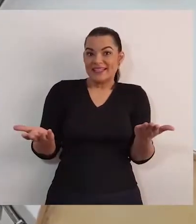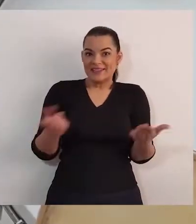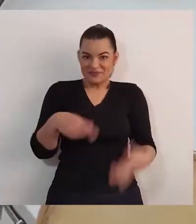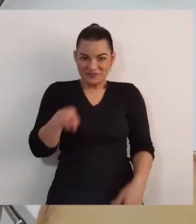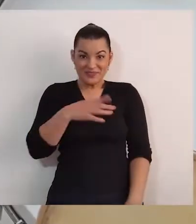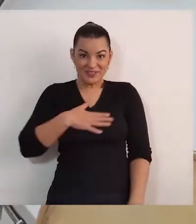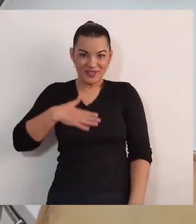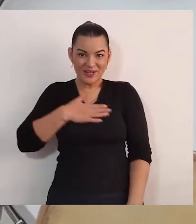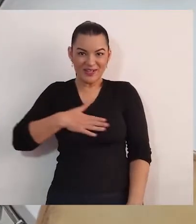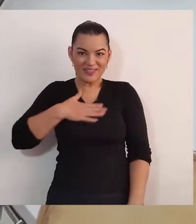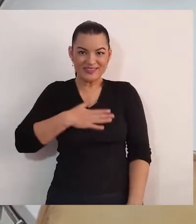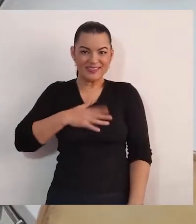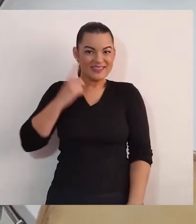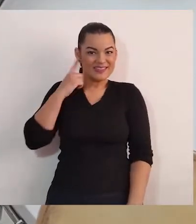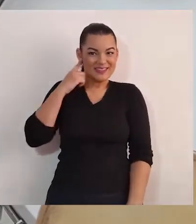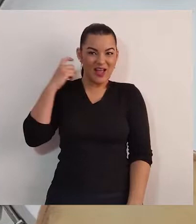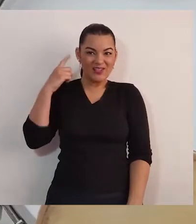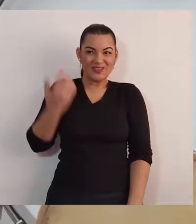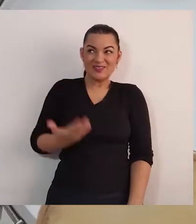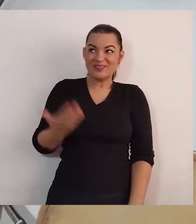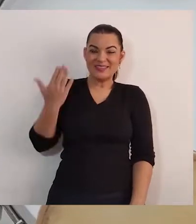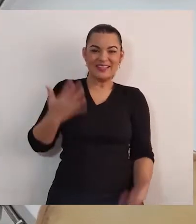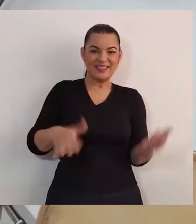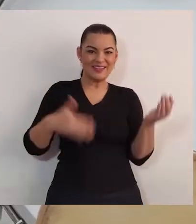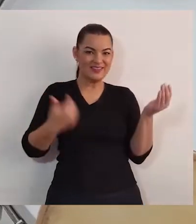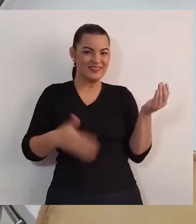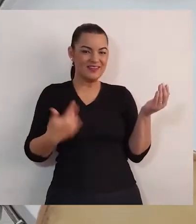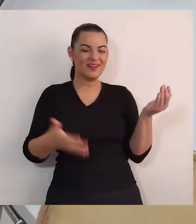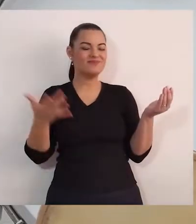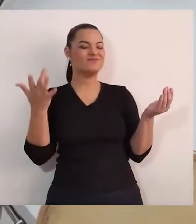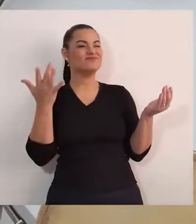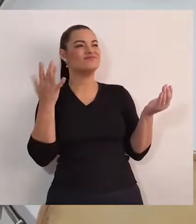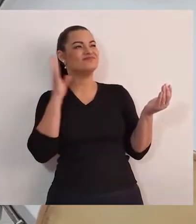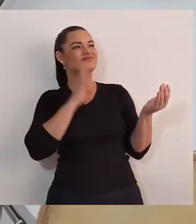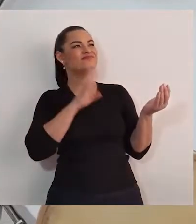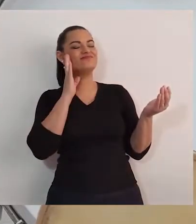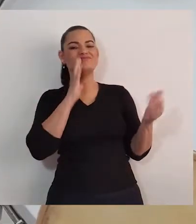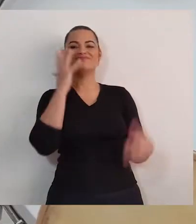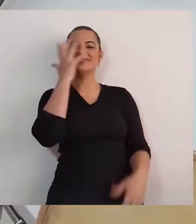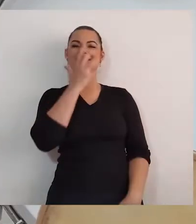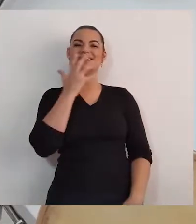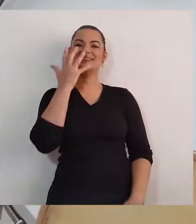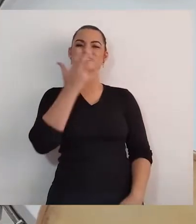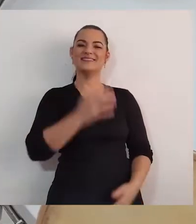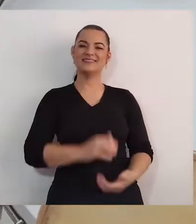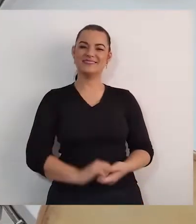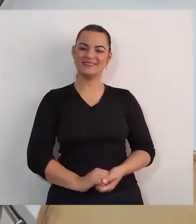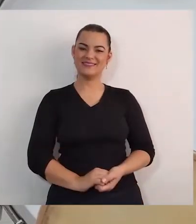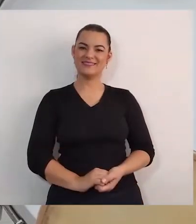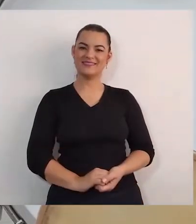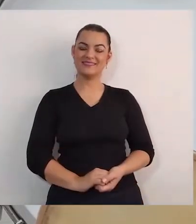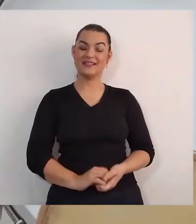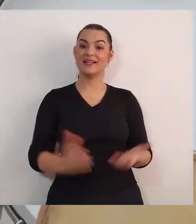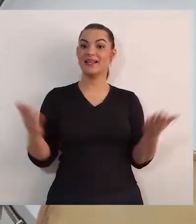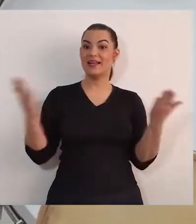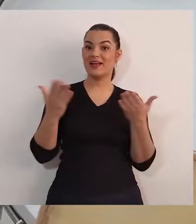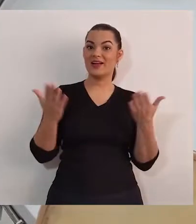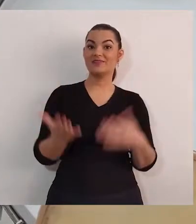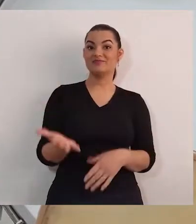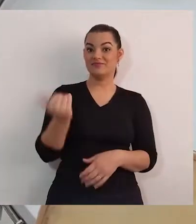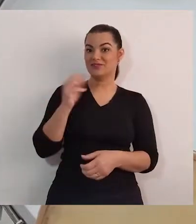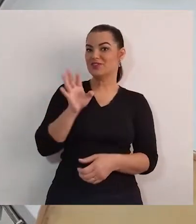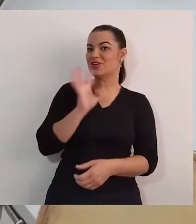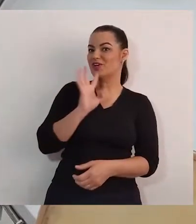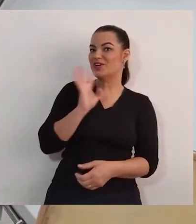Gostou do som da viola? É encantadora, não é? Agora, vamos conhecer o